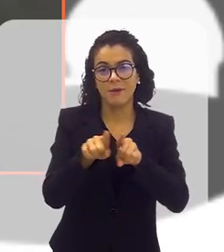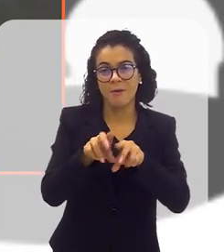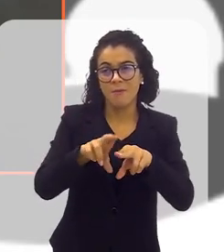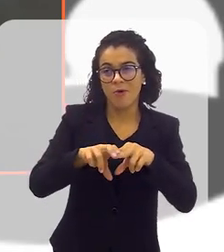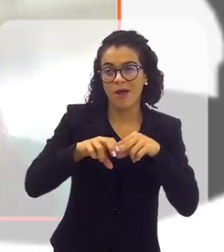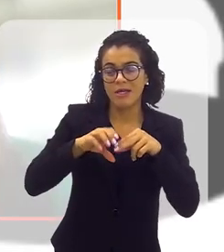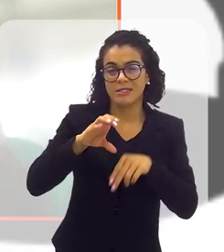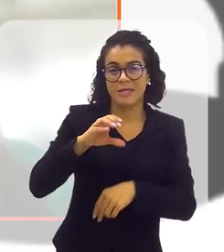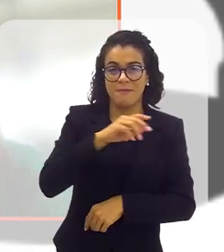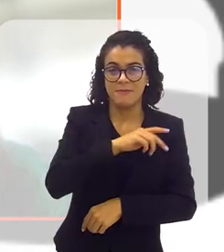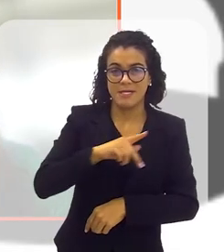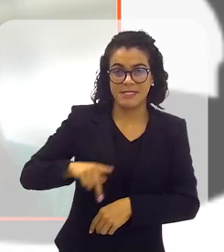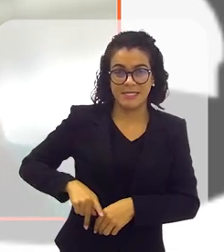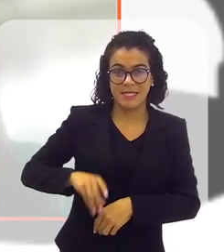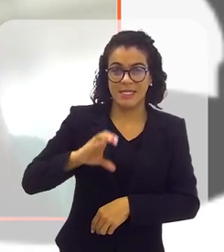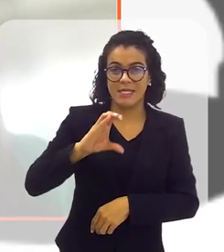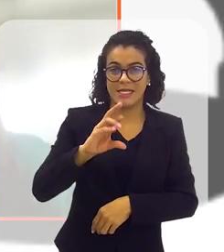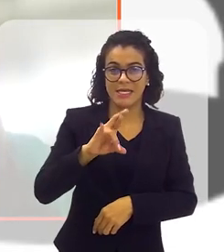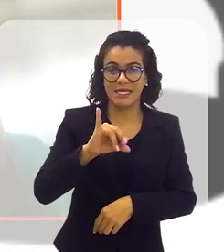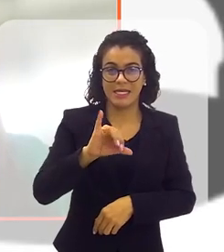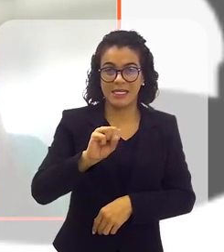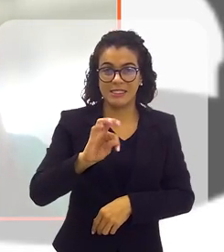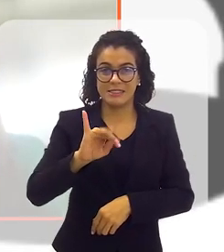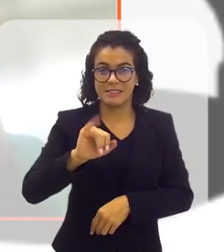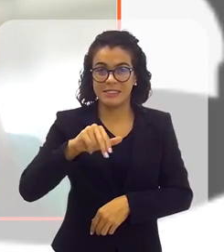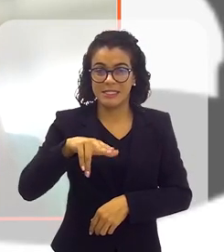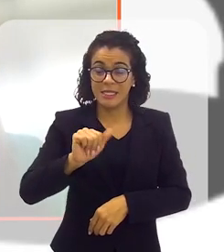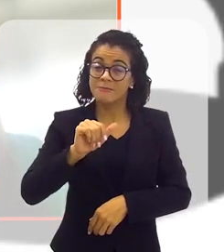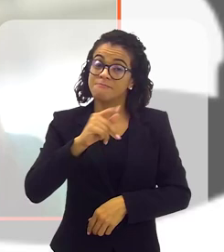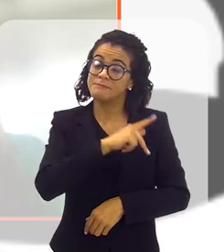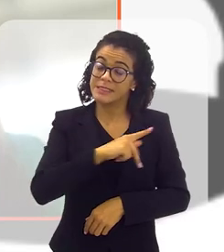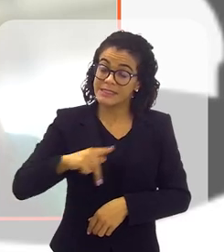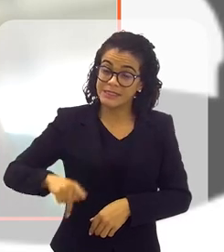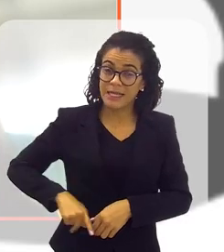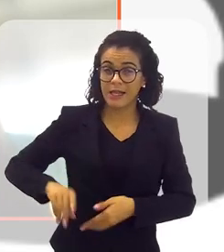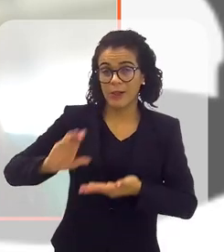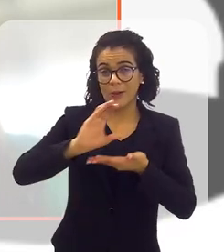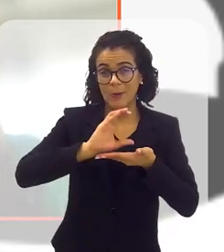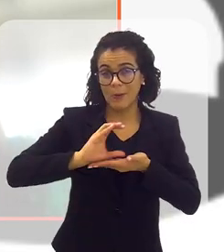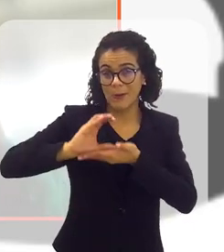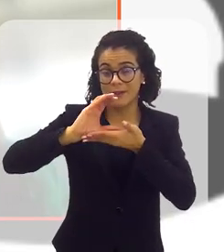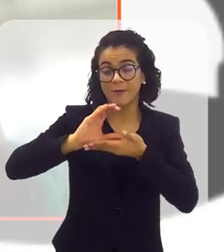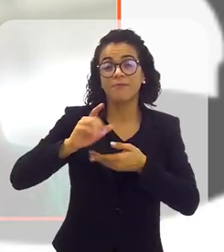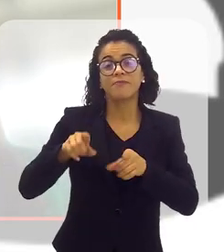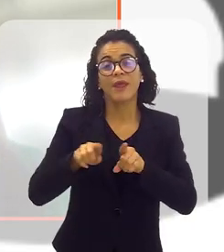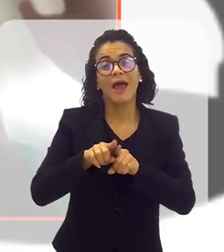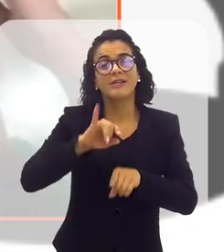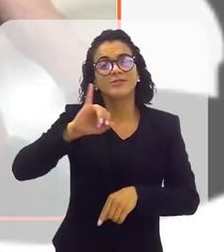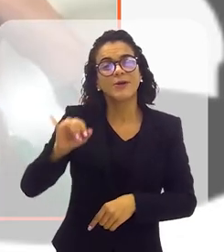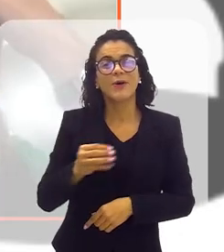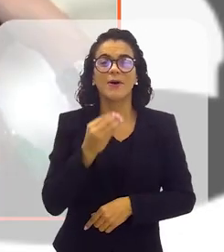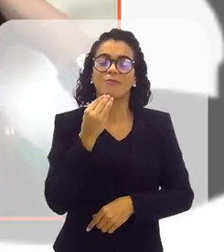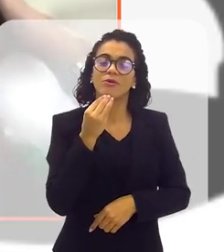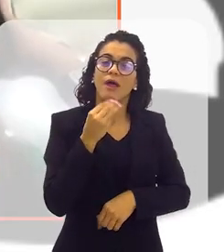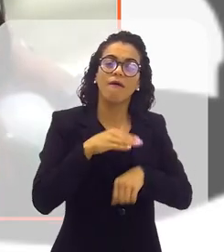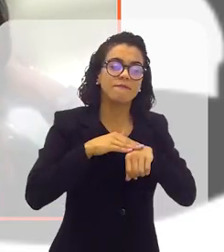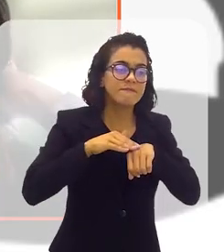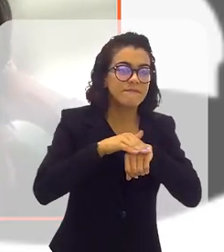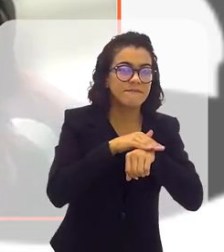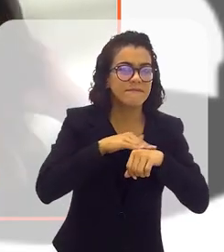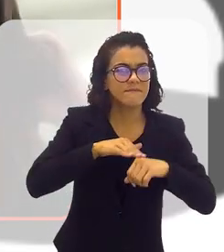da Cristina Carvalho Pinto, que é a presidente do conselho, a gente acaba tendo a oportunidade